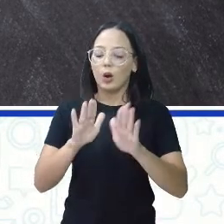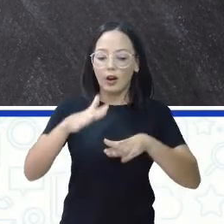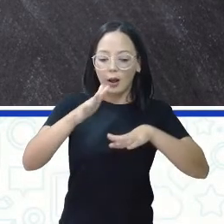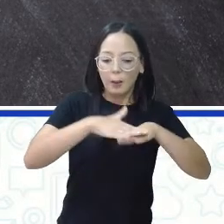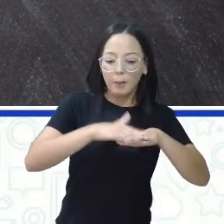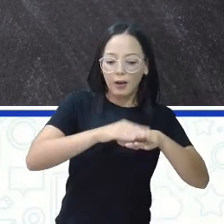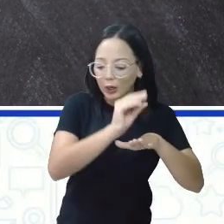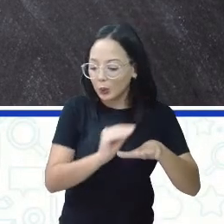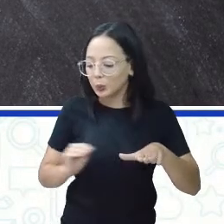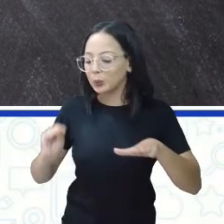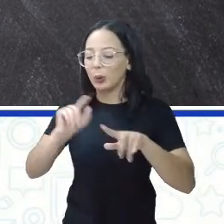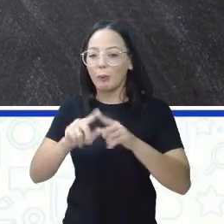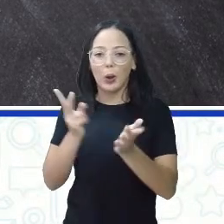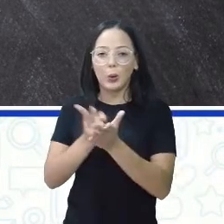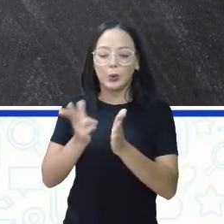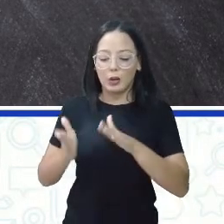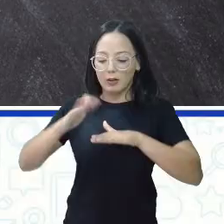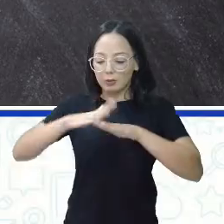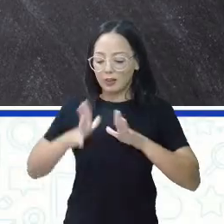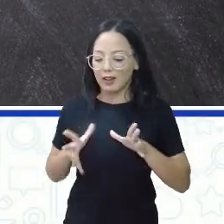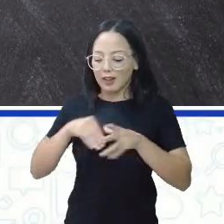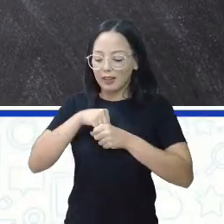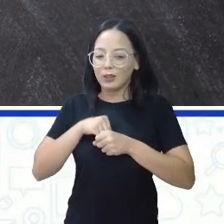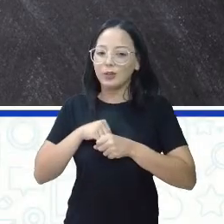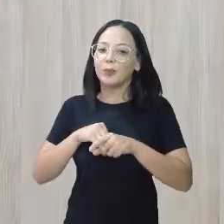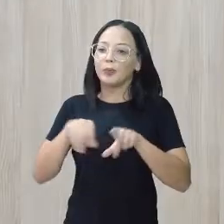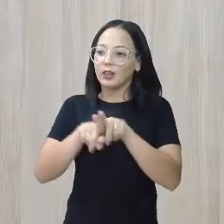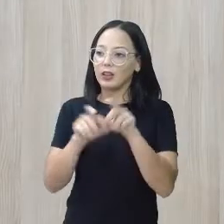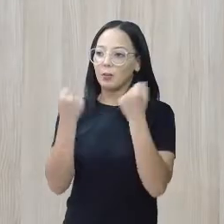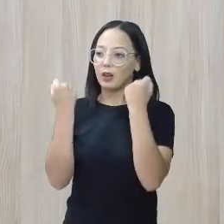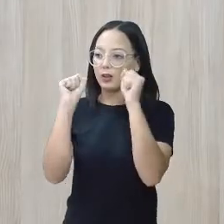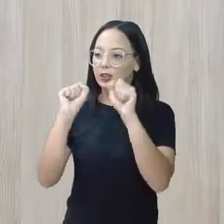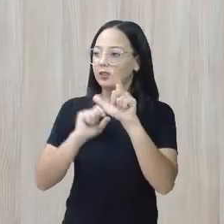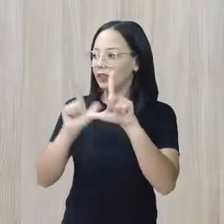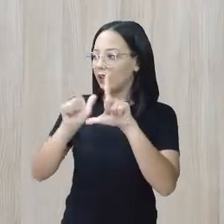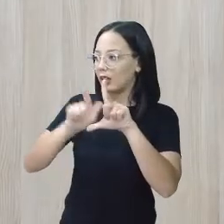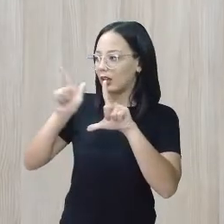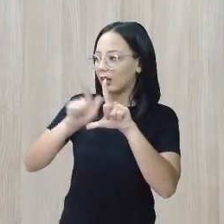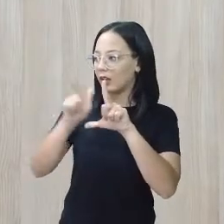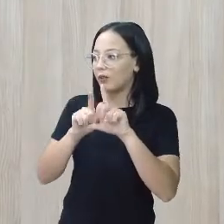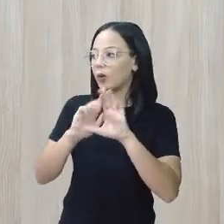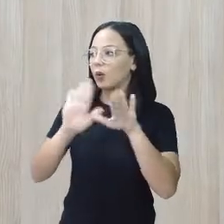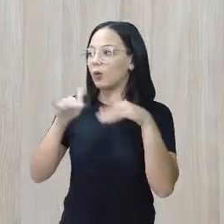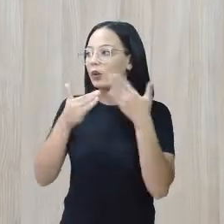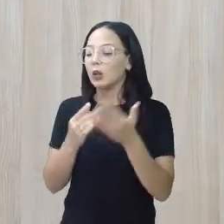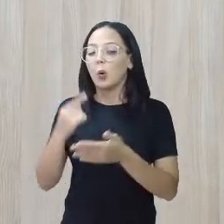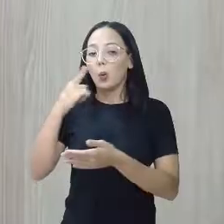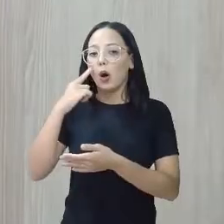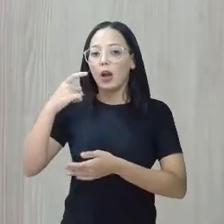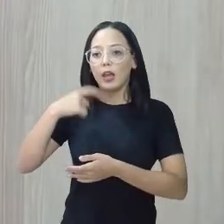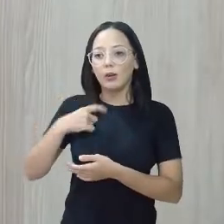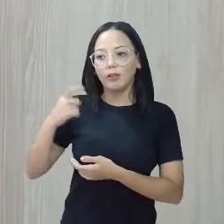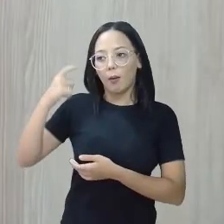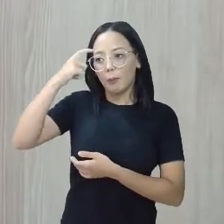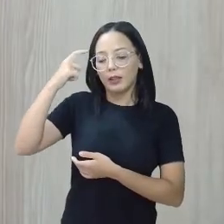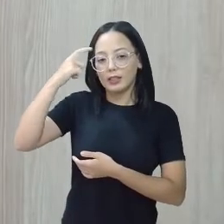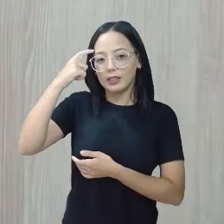mas a matemática não sai da gente, né, Helena? E a educação física tem muito gráfico? Então, eu estava aqui